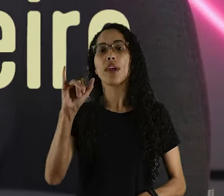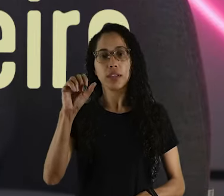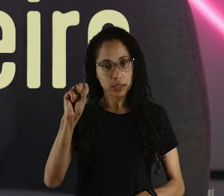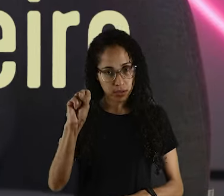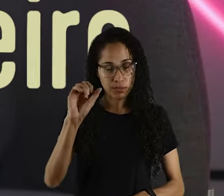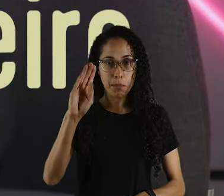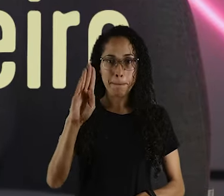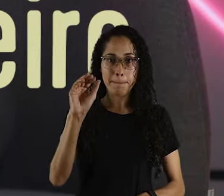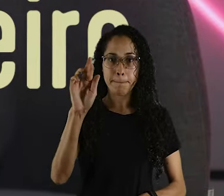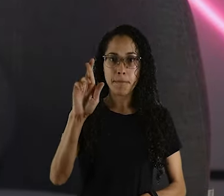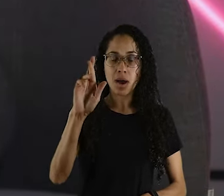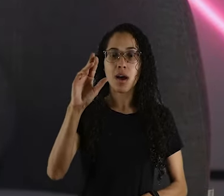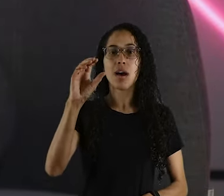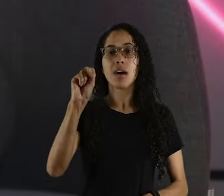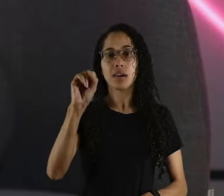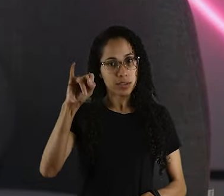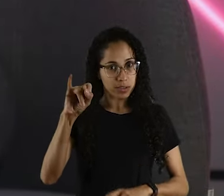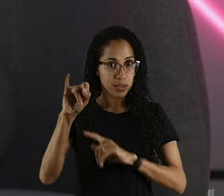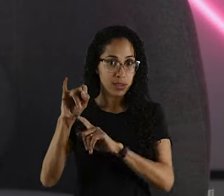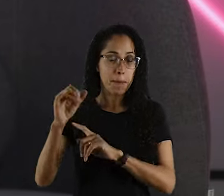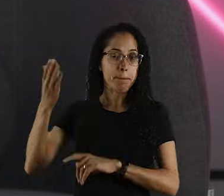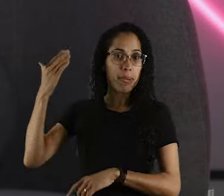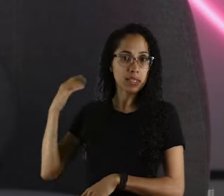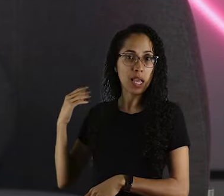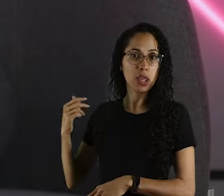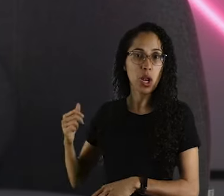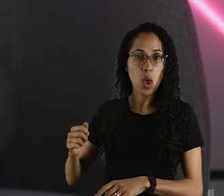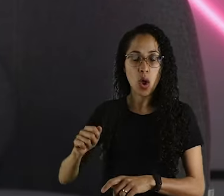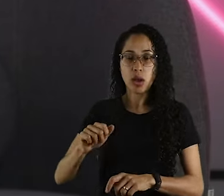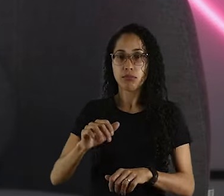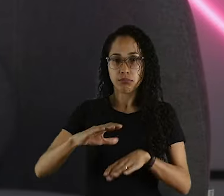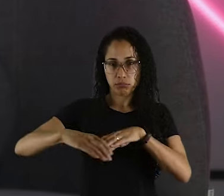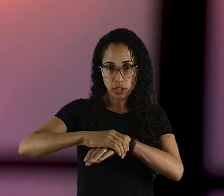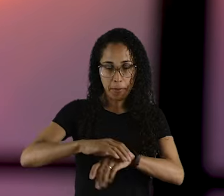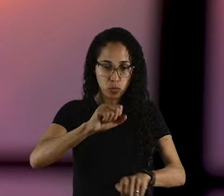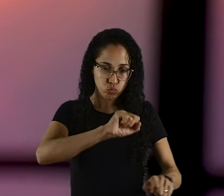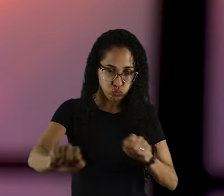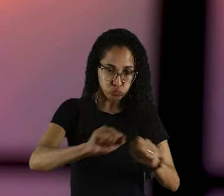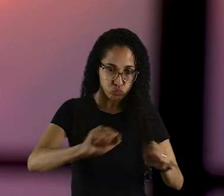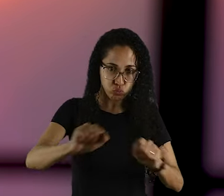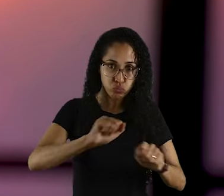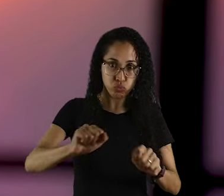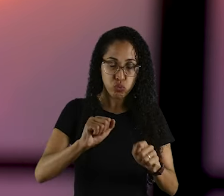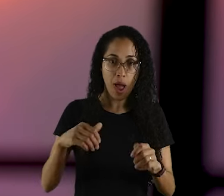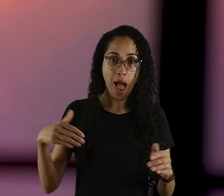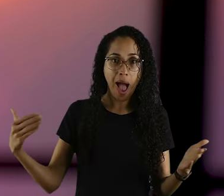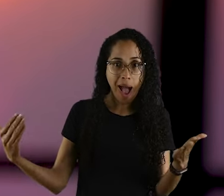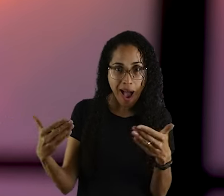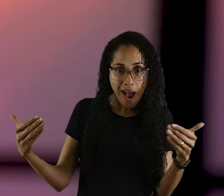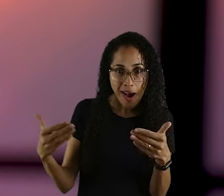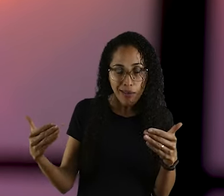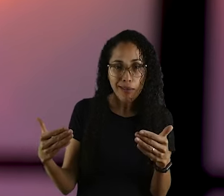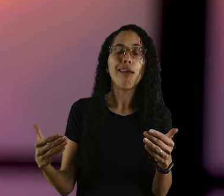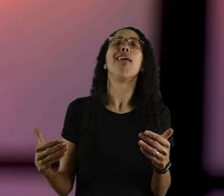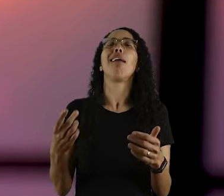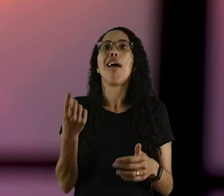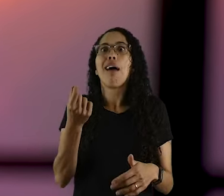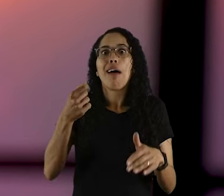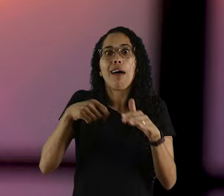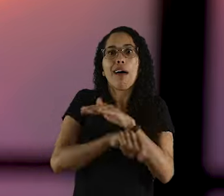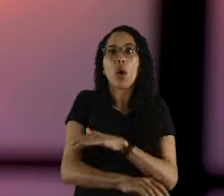que o pessoal chama, né? E ele começou de engraxate e agora ele é um dos homens mais ricos do Brasil. É muito bom começar de engraxate e terminar